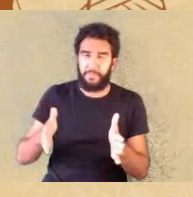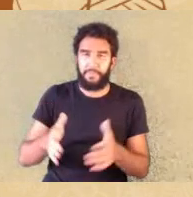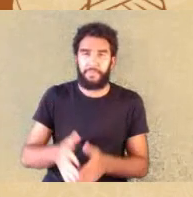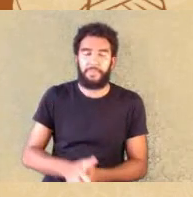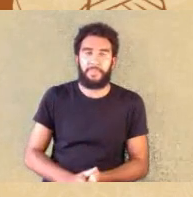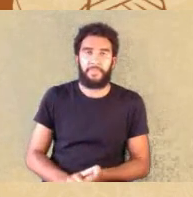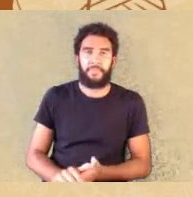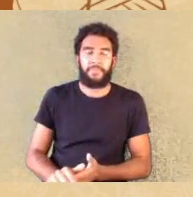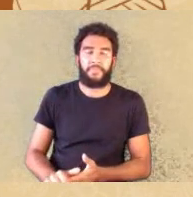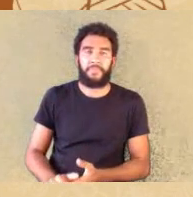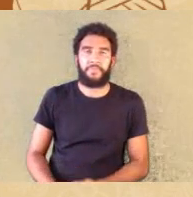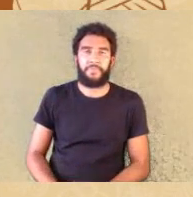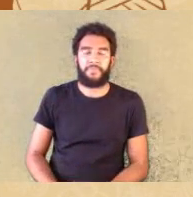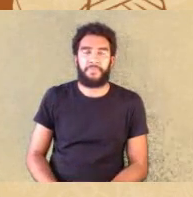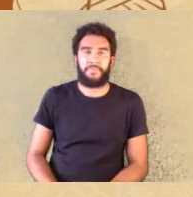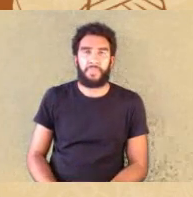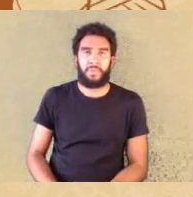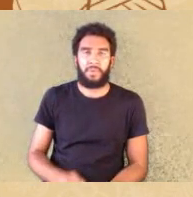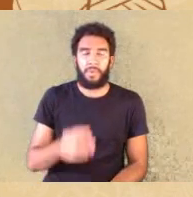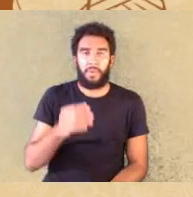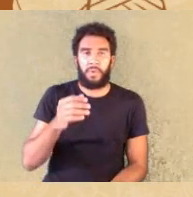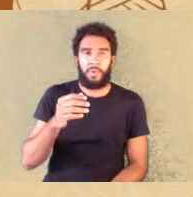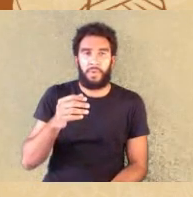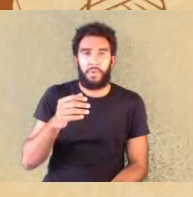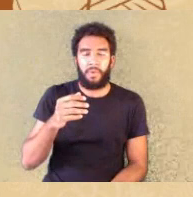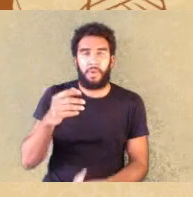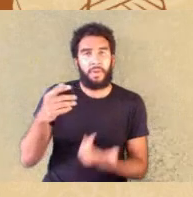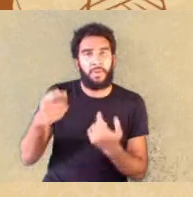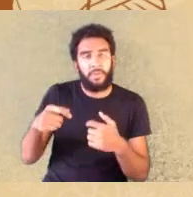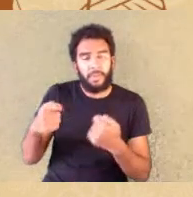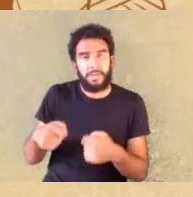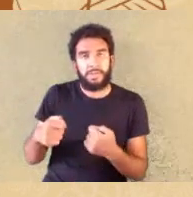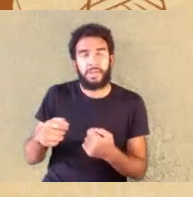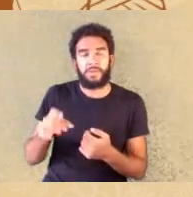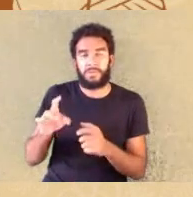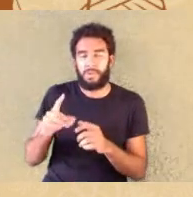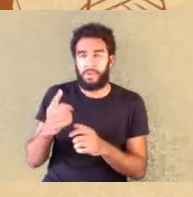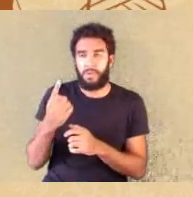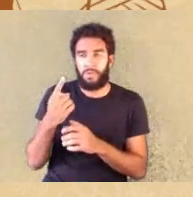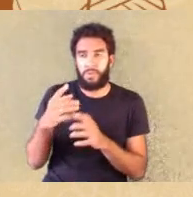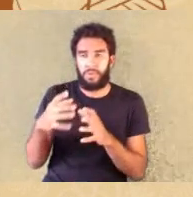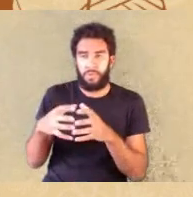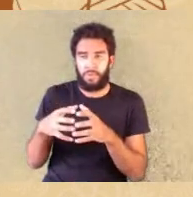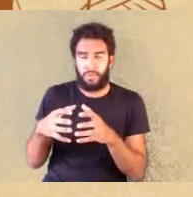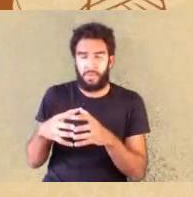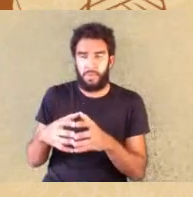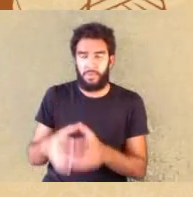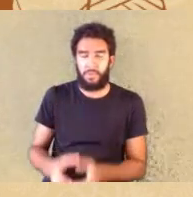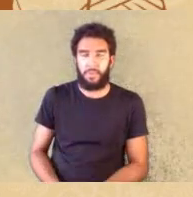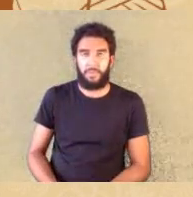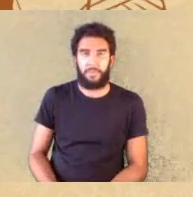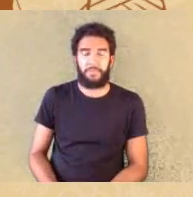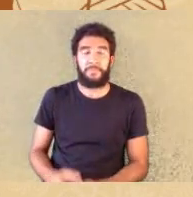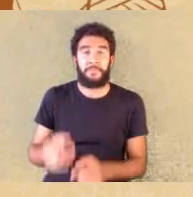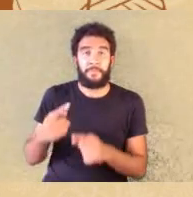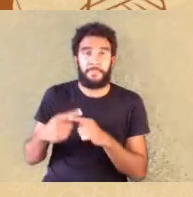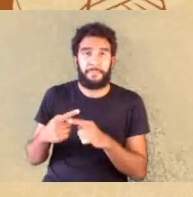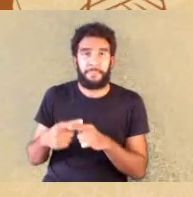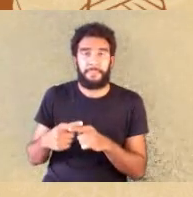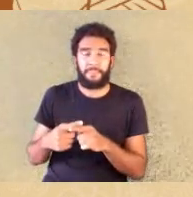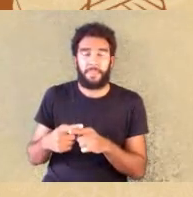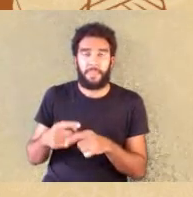da Índia, que coletou os dados, coletou de só um grupo, só o coletor das Rígera, que era o objeto de pesquisa do doutorado dele, olha